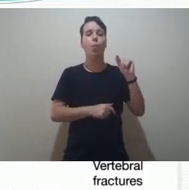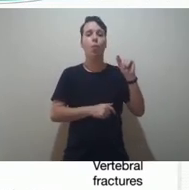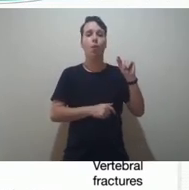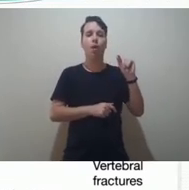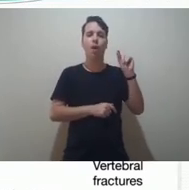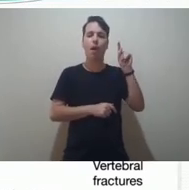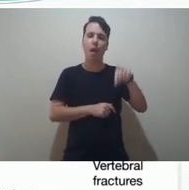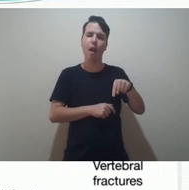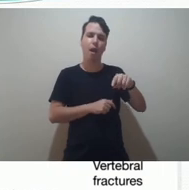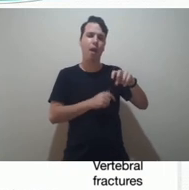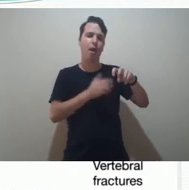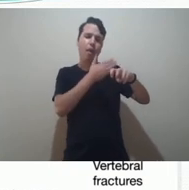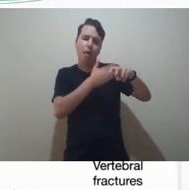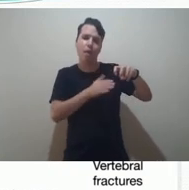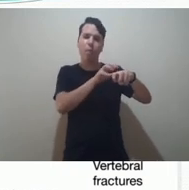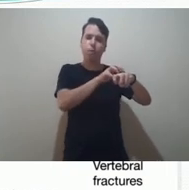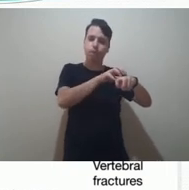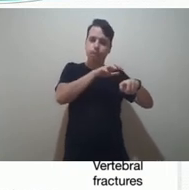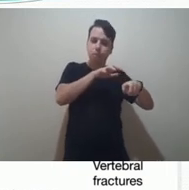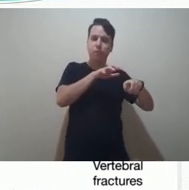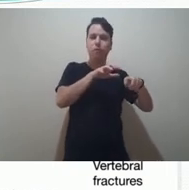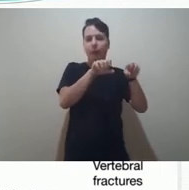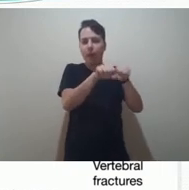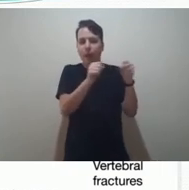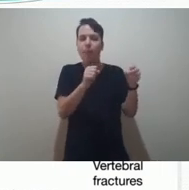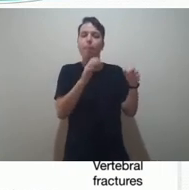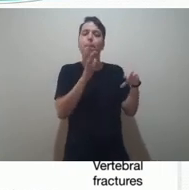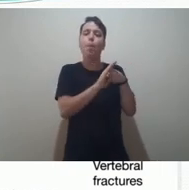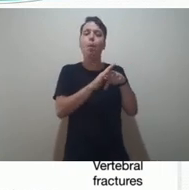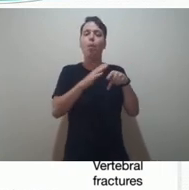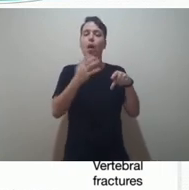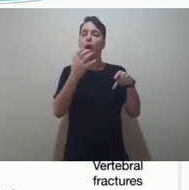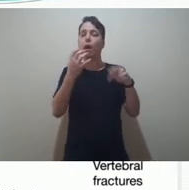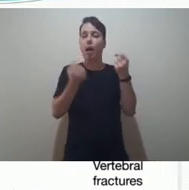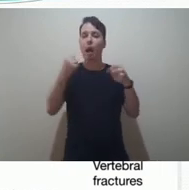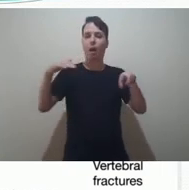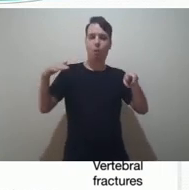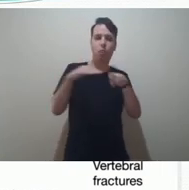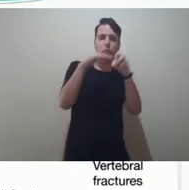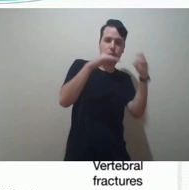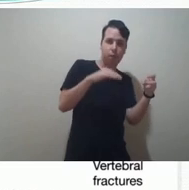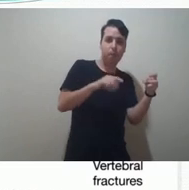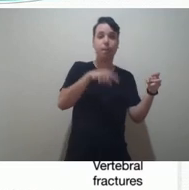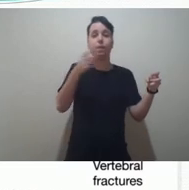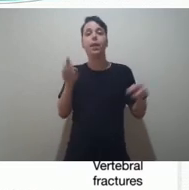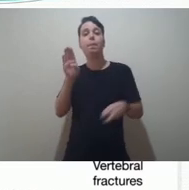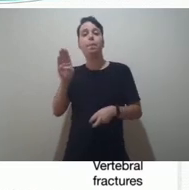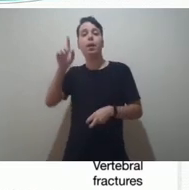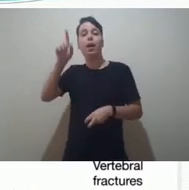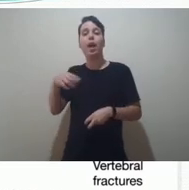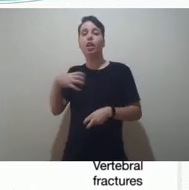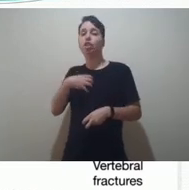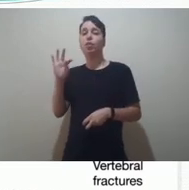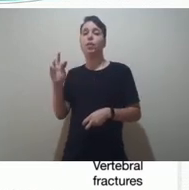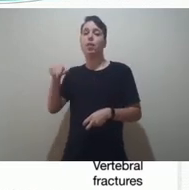nós temos o exemplo das lesões que ocorrem nos acidentes veiculares e na imagem B